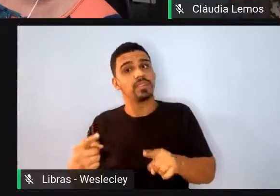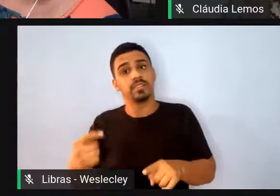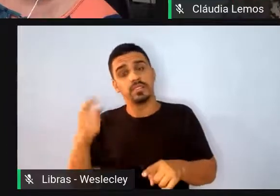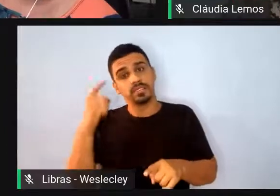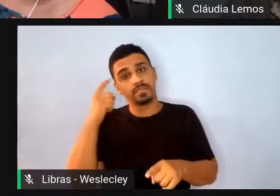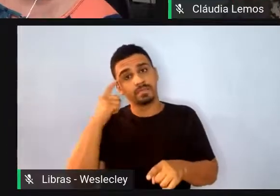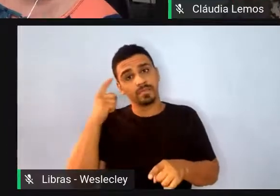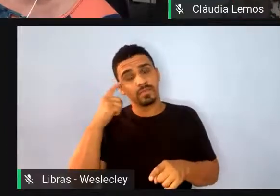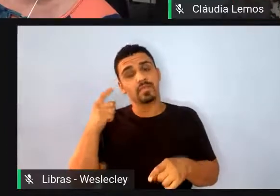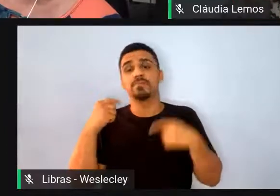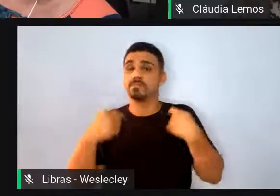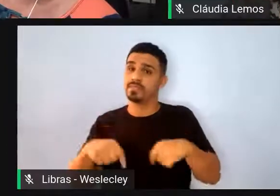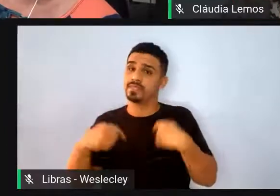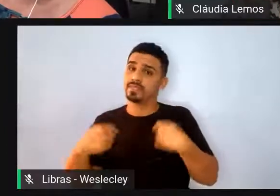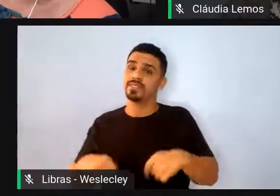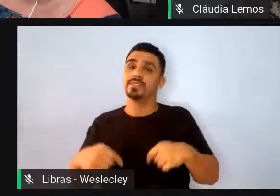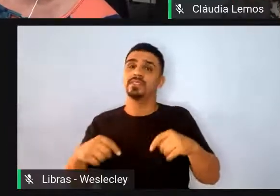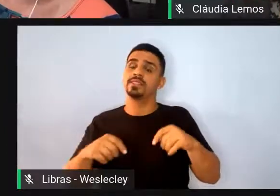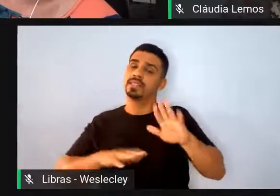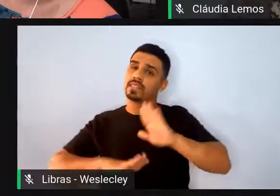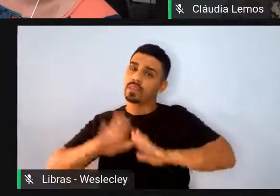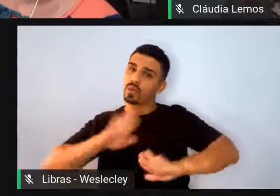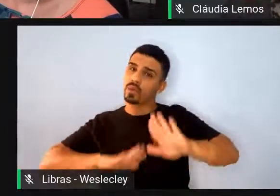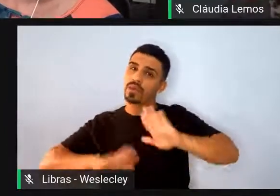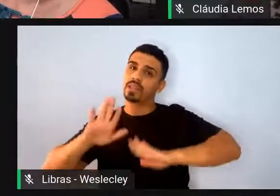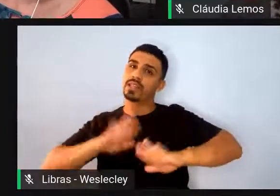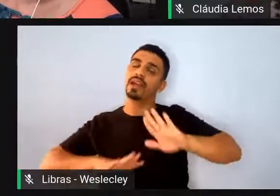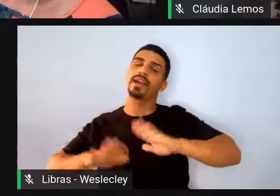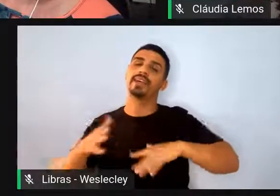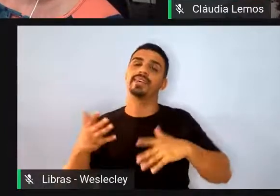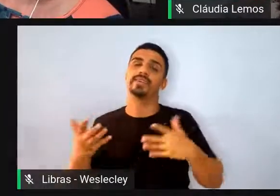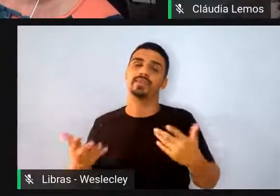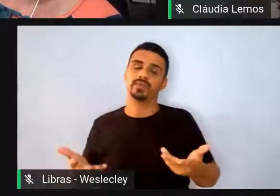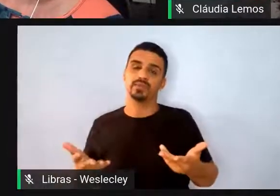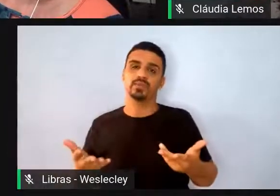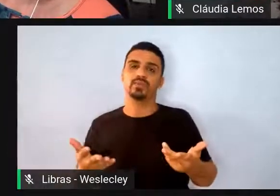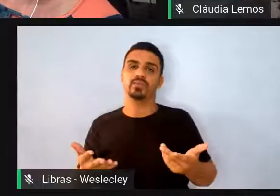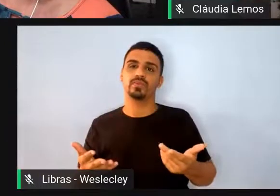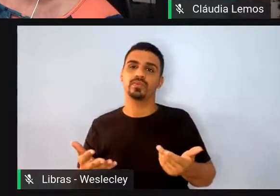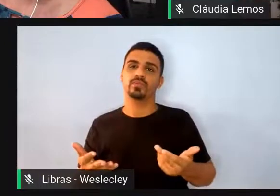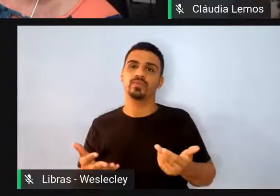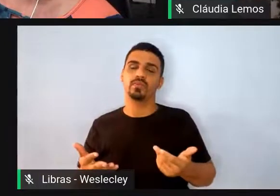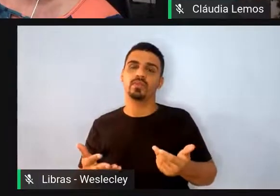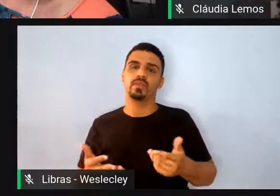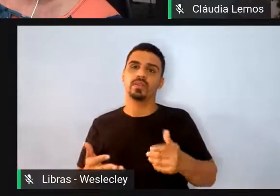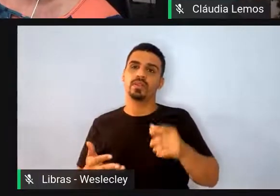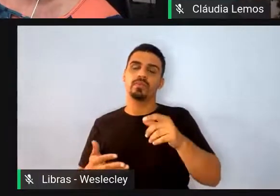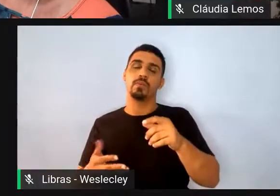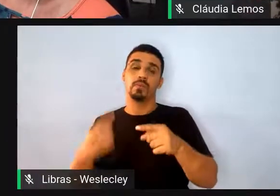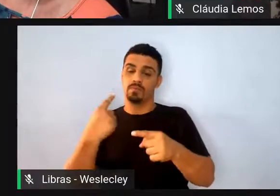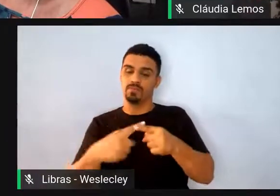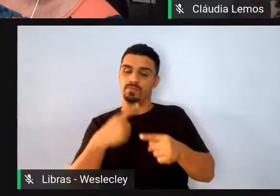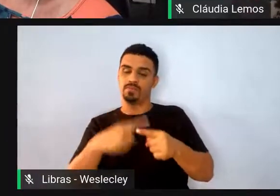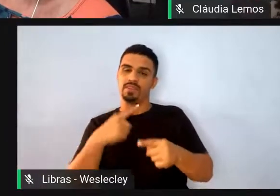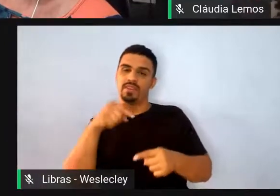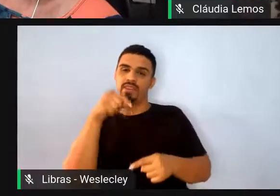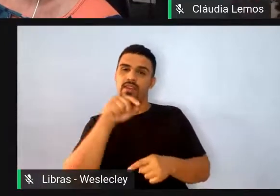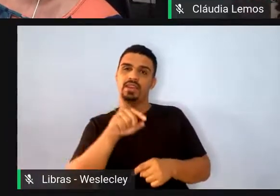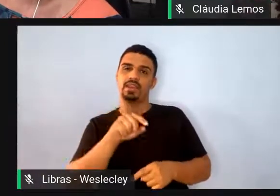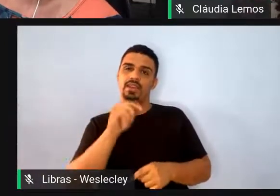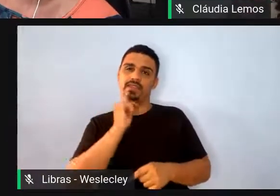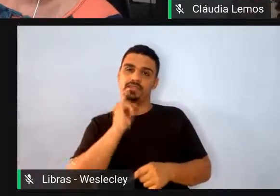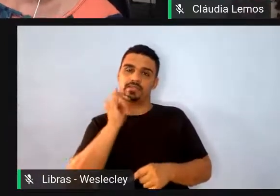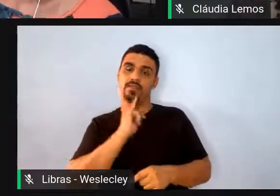feito, de fato, ele precisa ser olhado com cautela, né? Porque quando você não oferece o